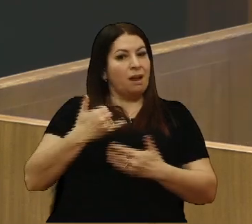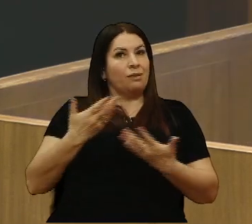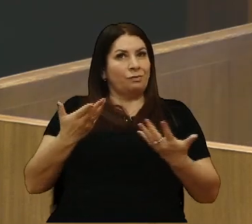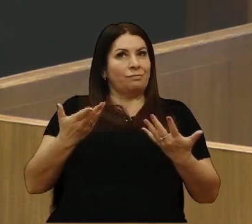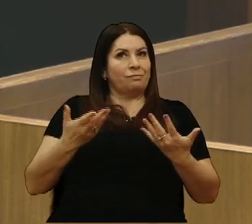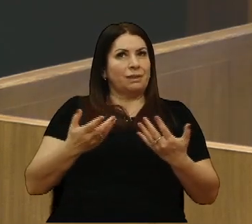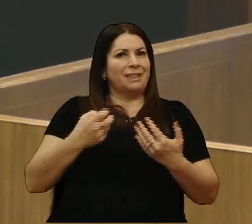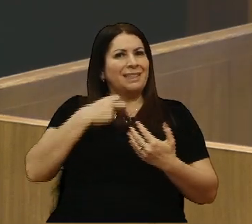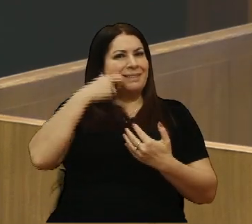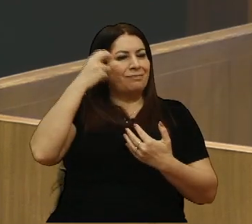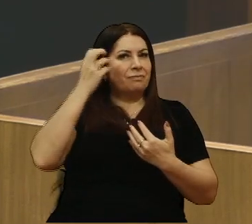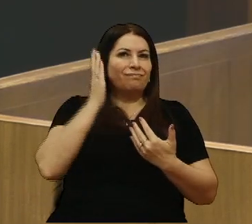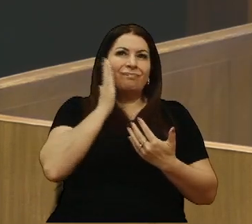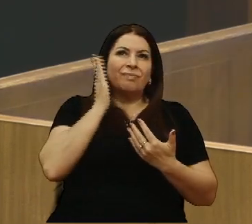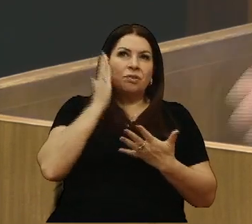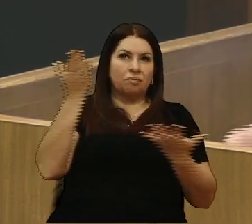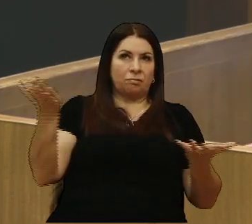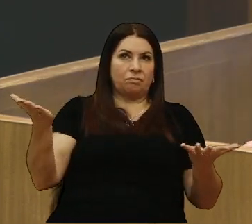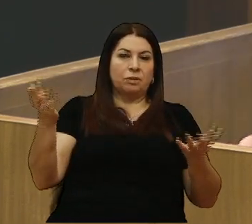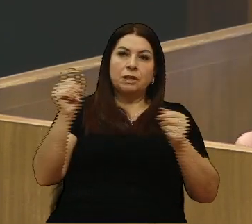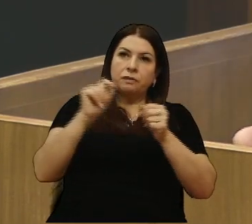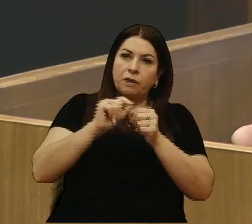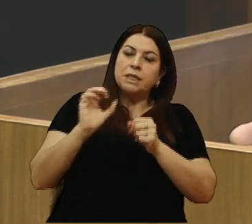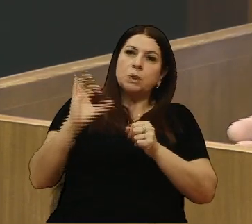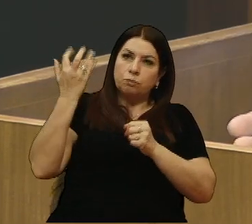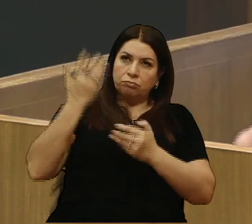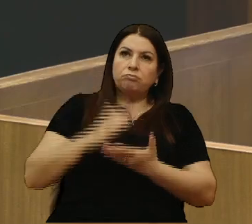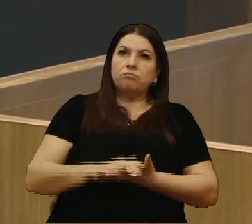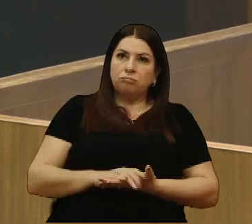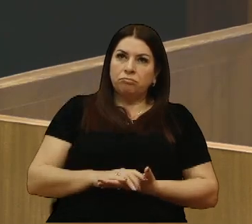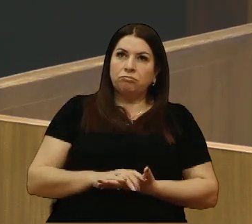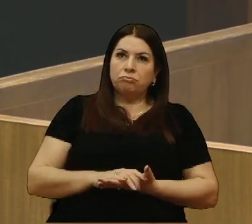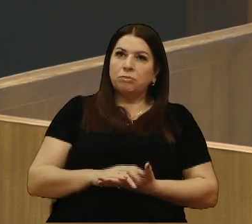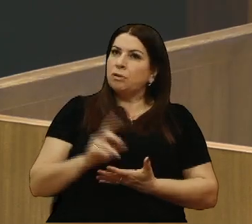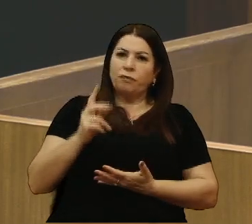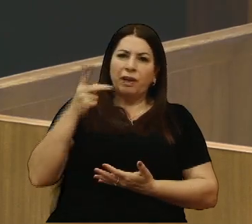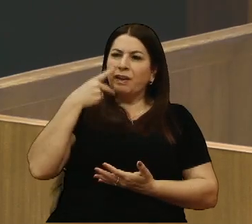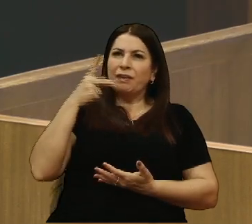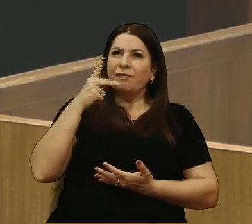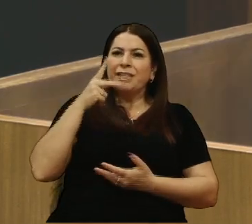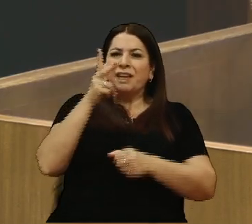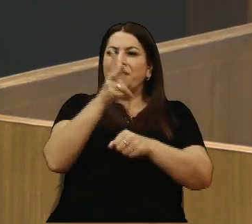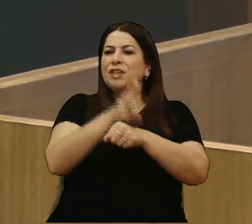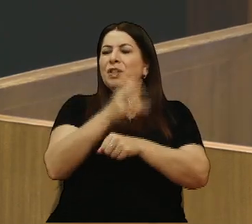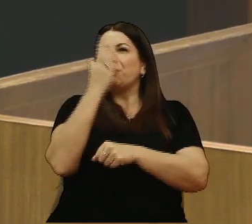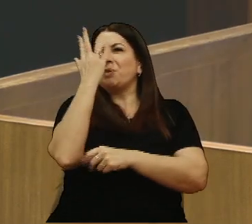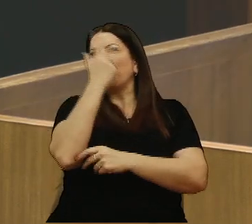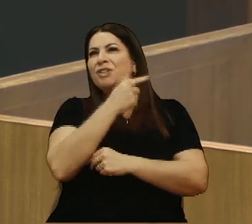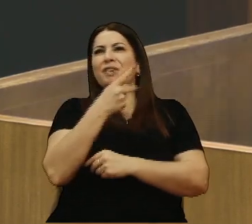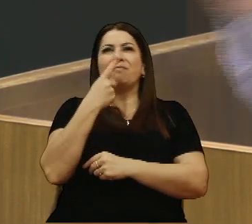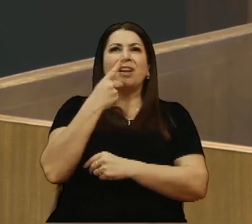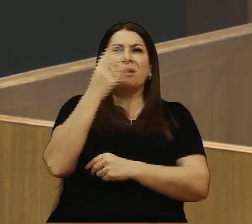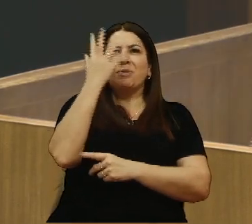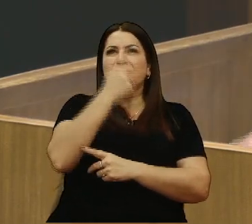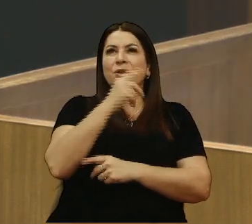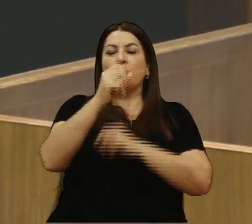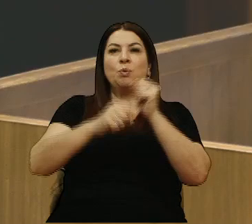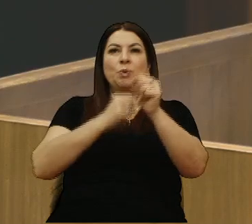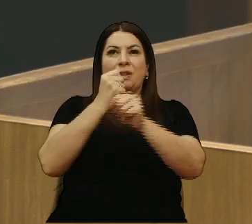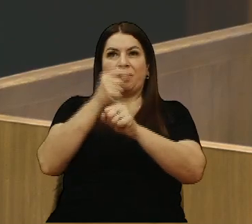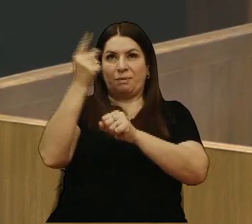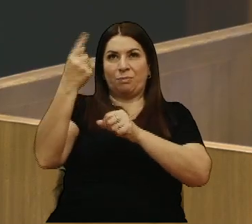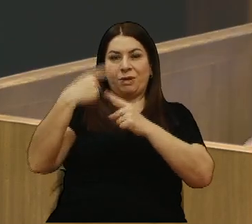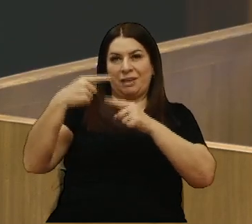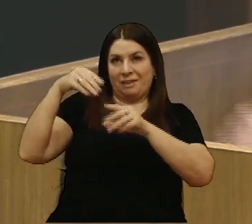crie vergonha na cara e que faça acontecer. E que não venha fazer videozinho bonito e fala bonita o ano que vem porque